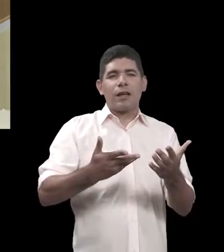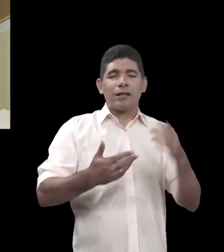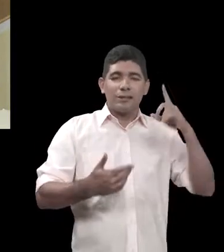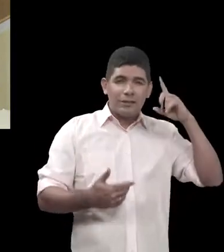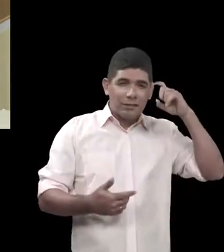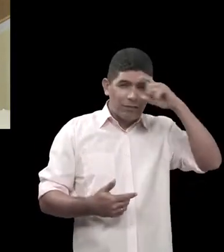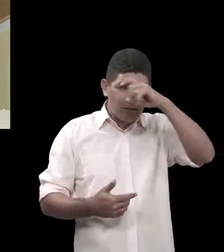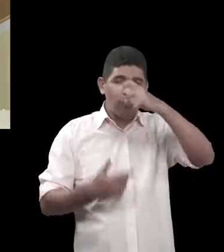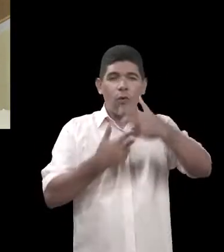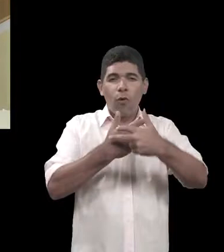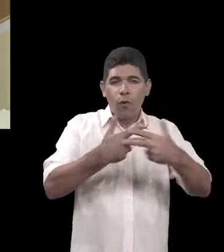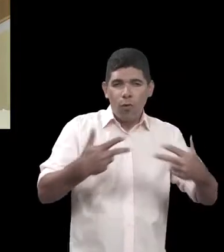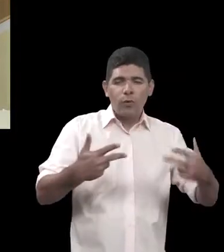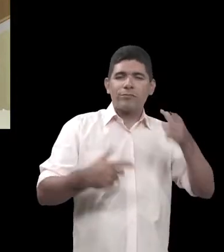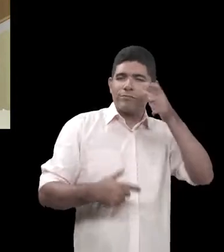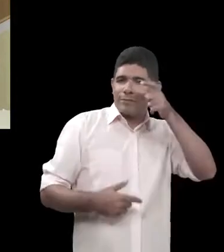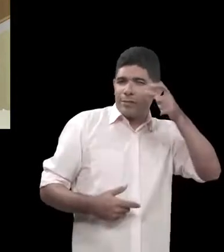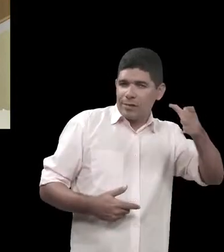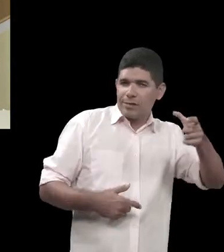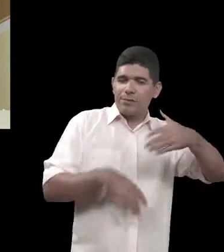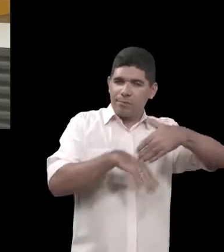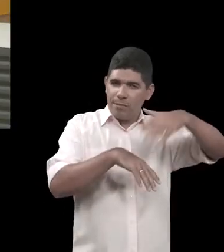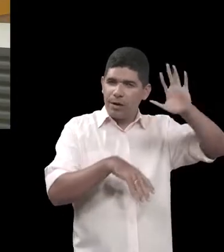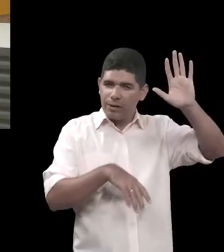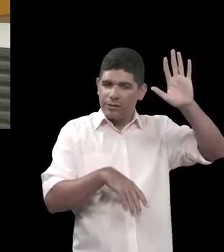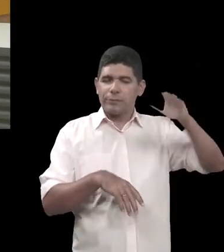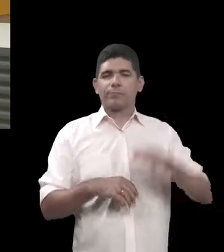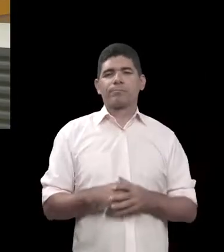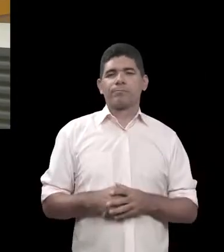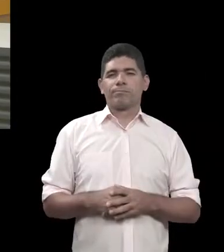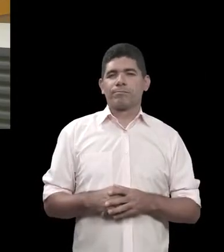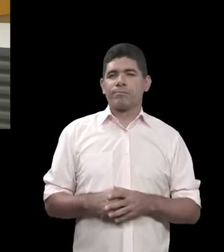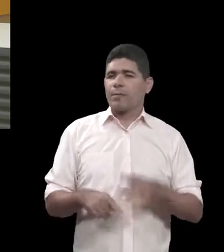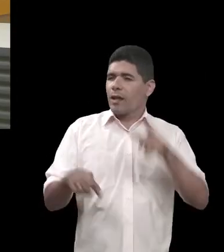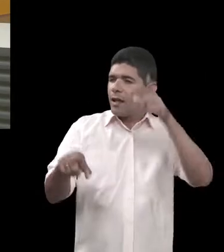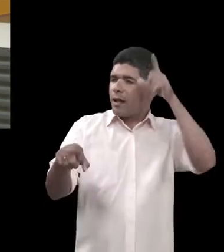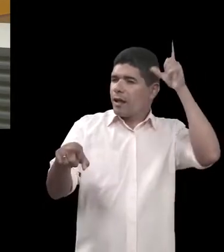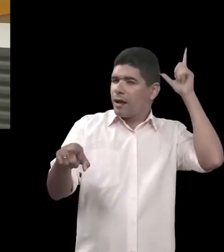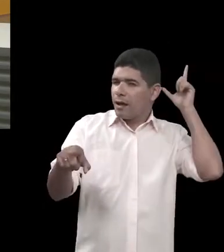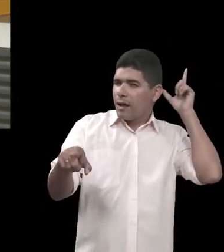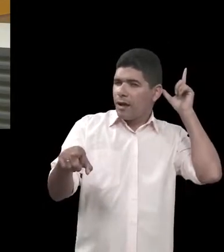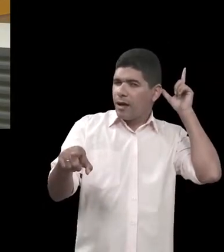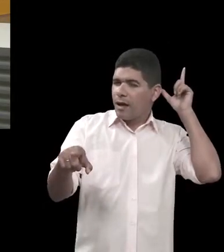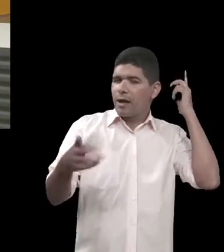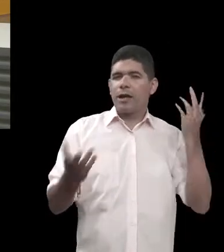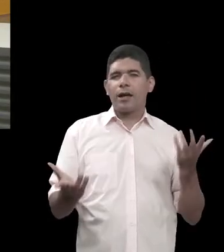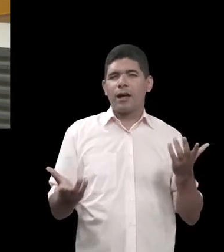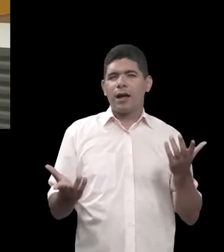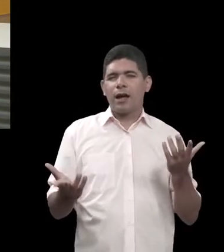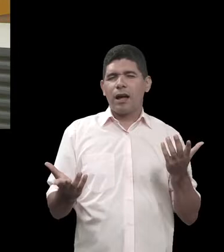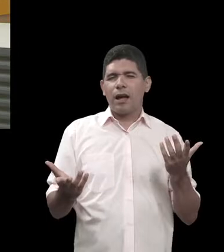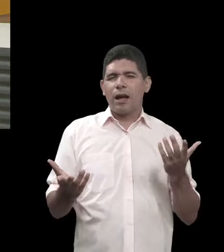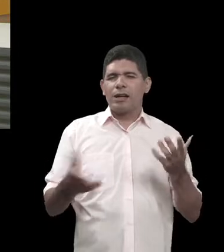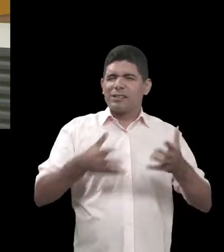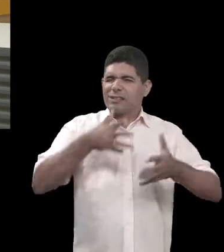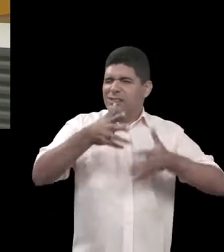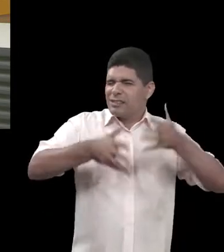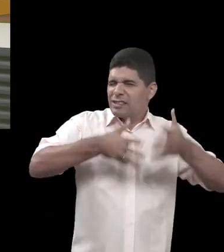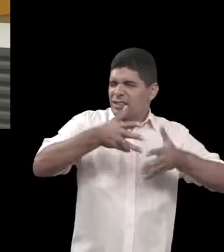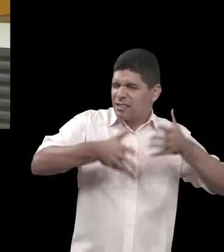interesso mais, assim, no curso. Lara Liz, tem uma estrutura como se fosse a língua portuguesa, né?